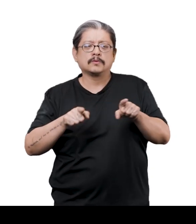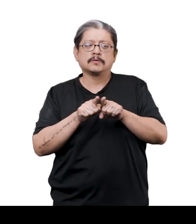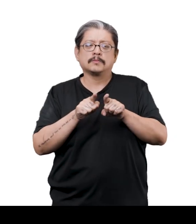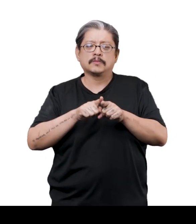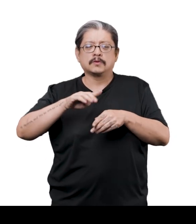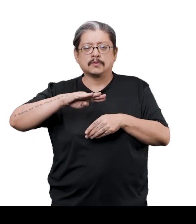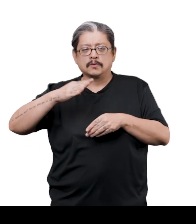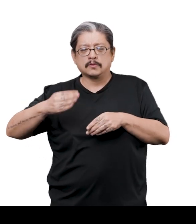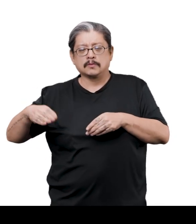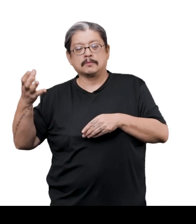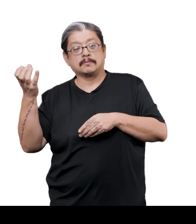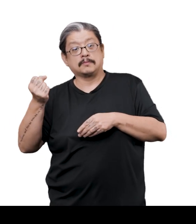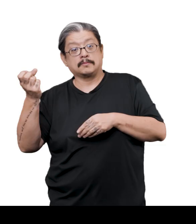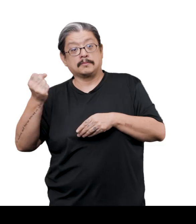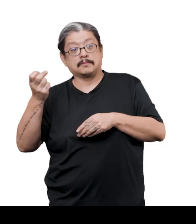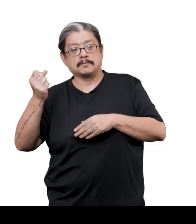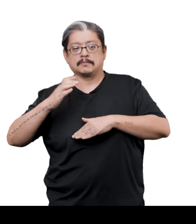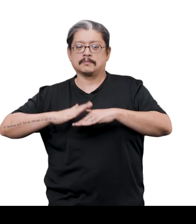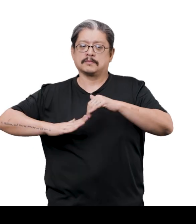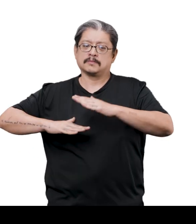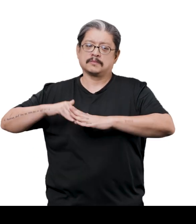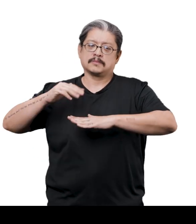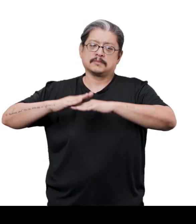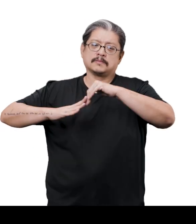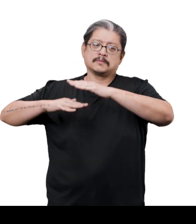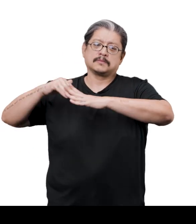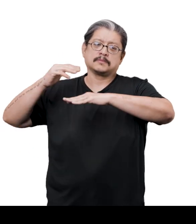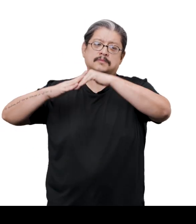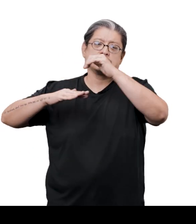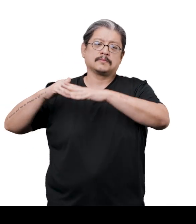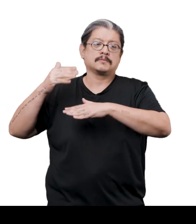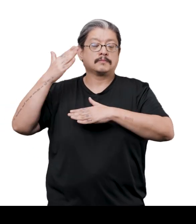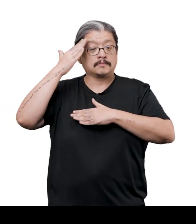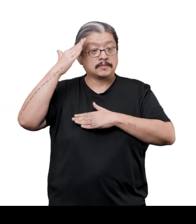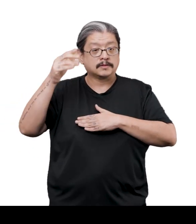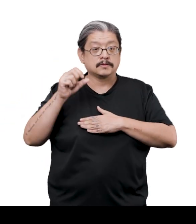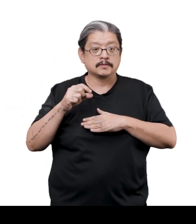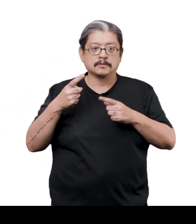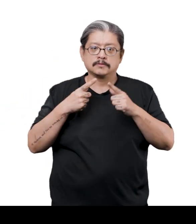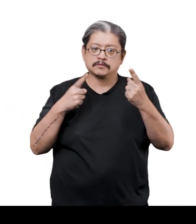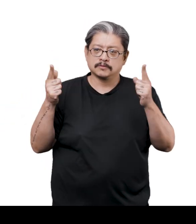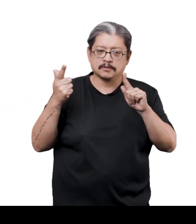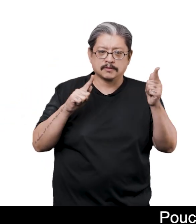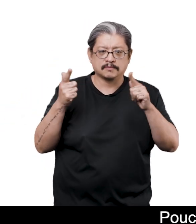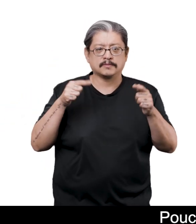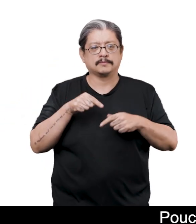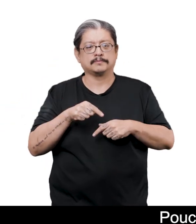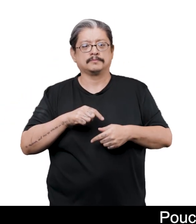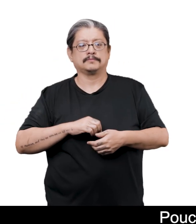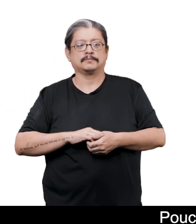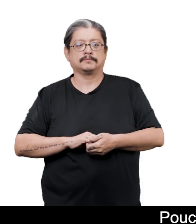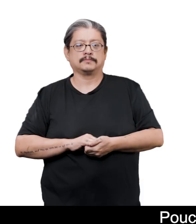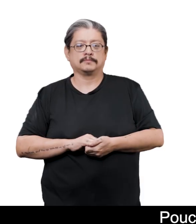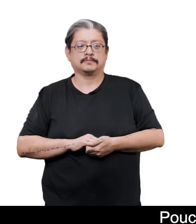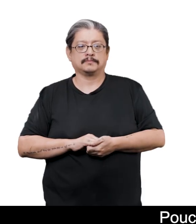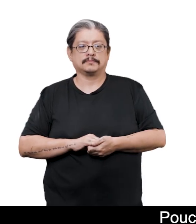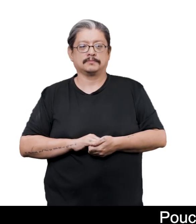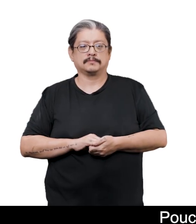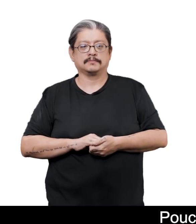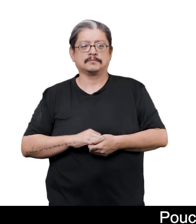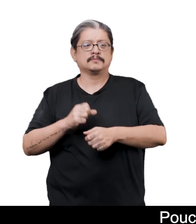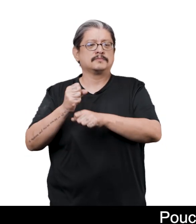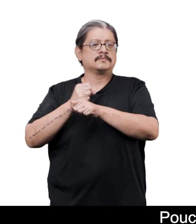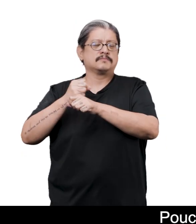os relevos brancos que se sobrepõem como camadas de tempo, memória e gesto. Poucos anos depois de